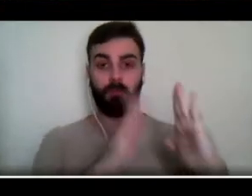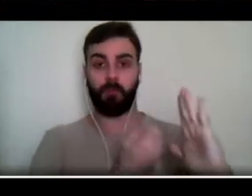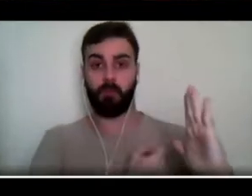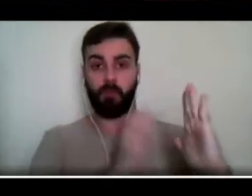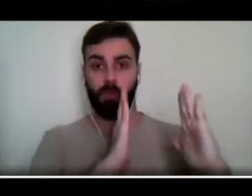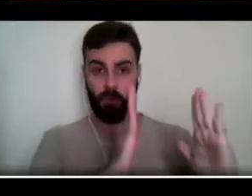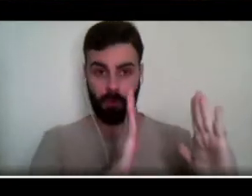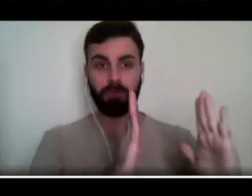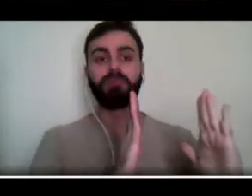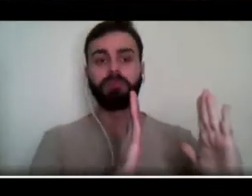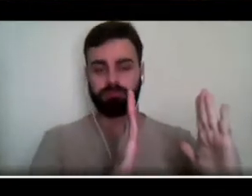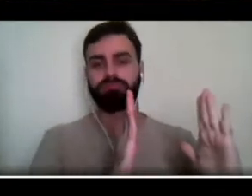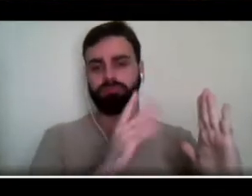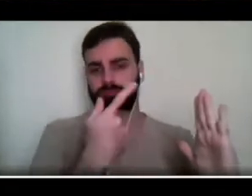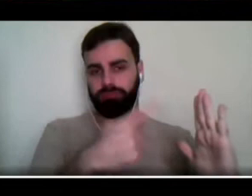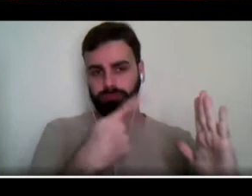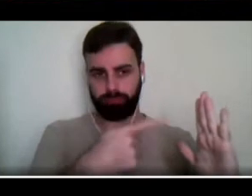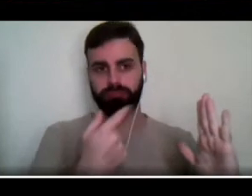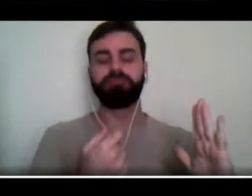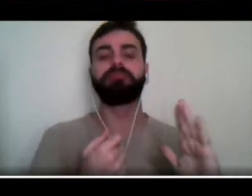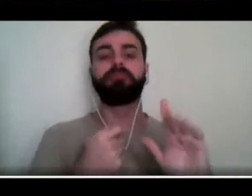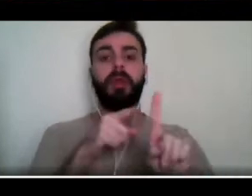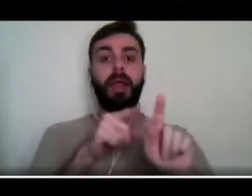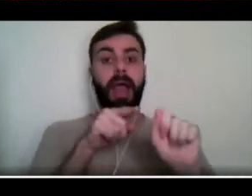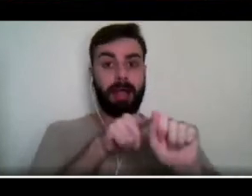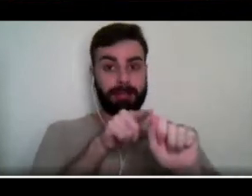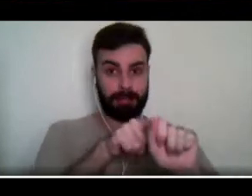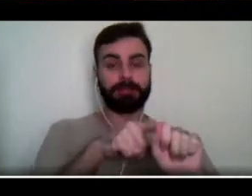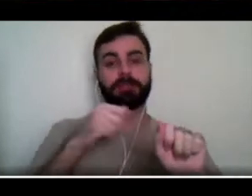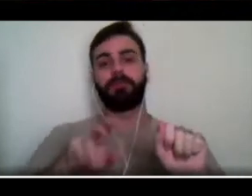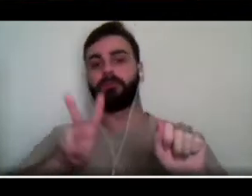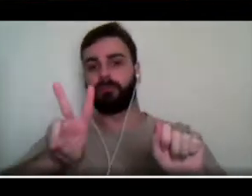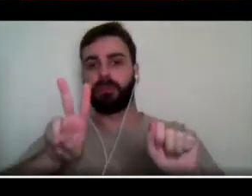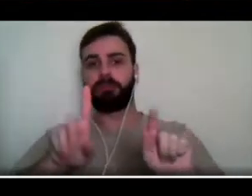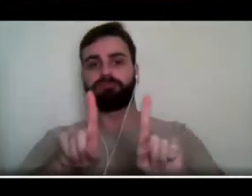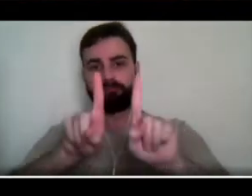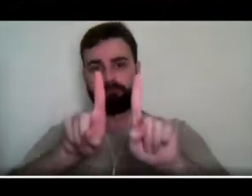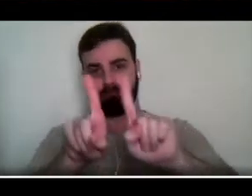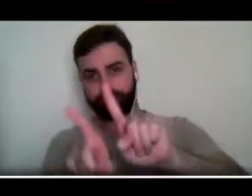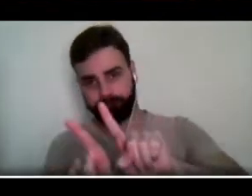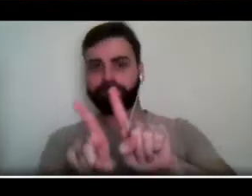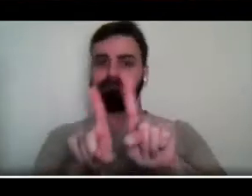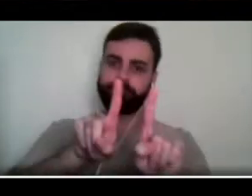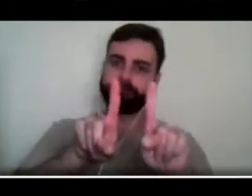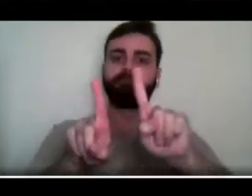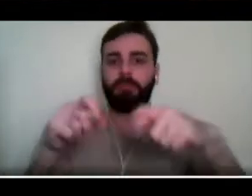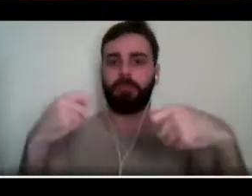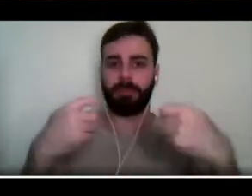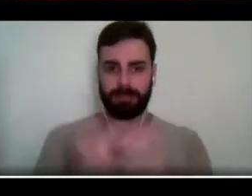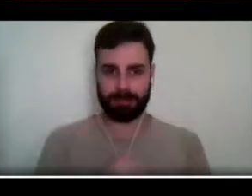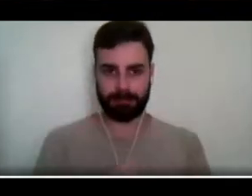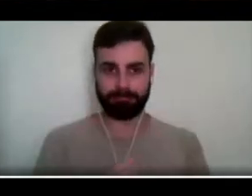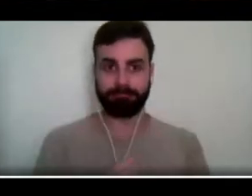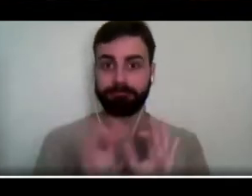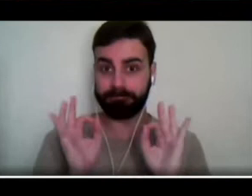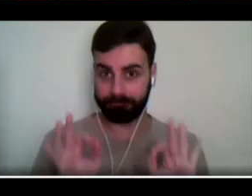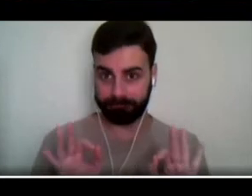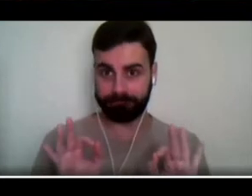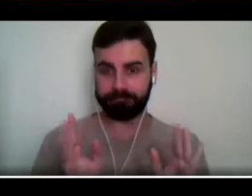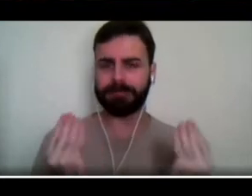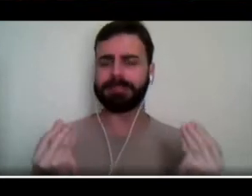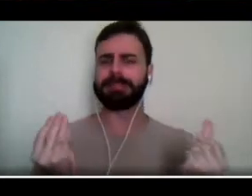aceleração, que é paralela à velocidade. É isso aqui que ele está pedindo. Nossa Senhora, como é que eu faço isso,